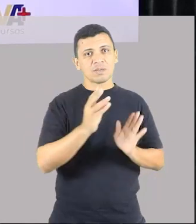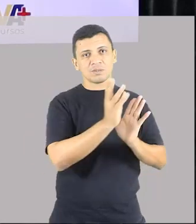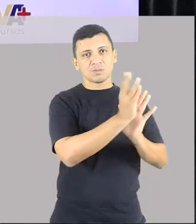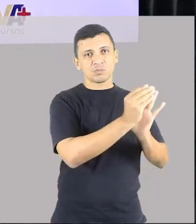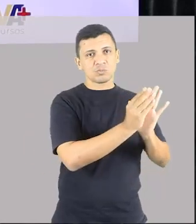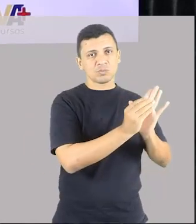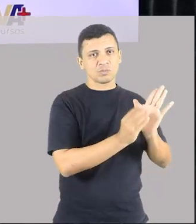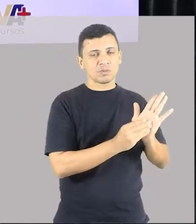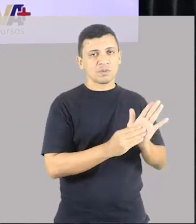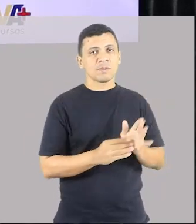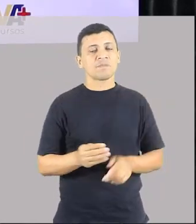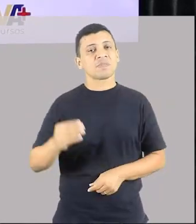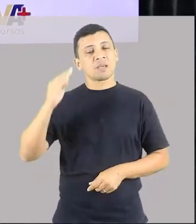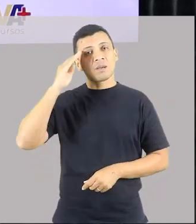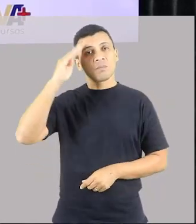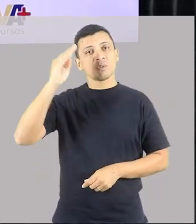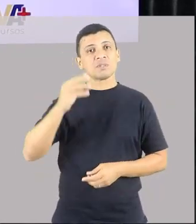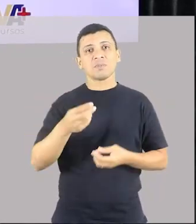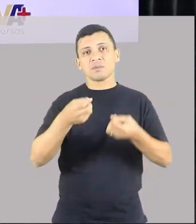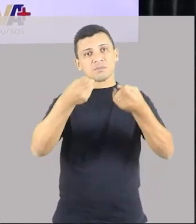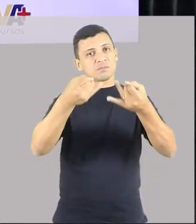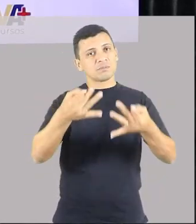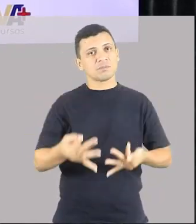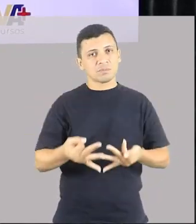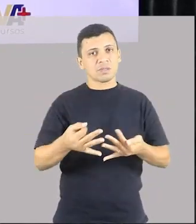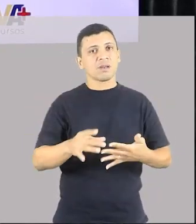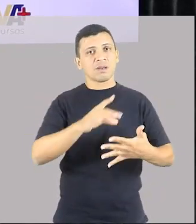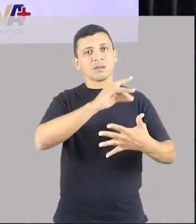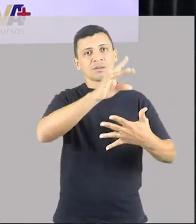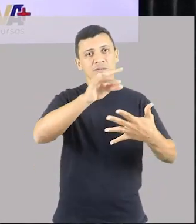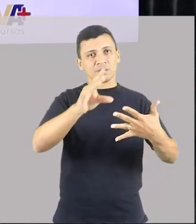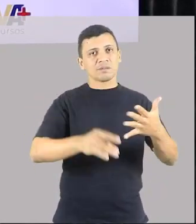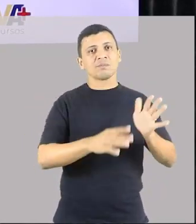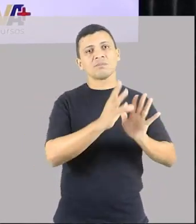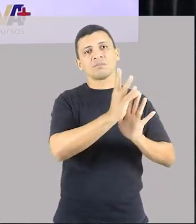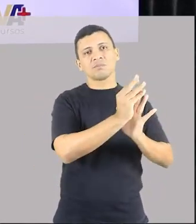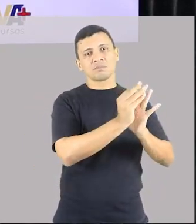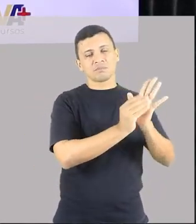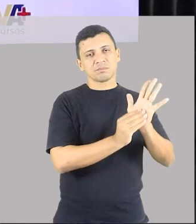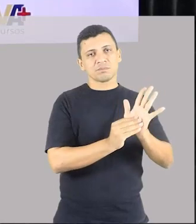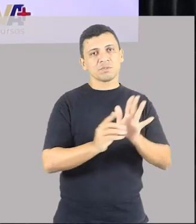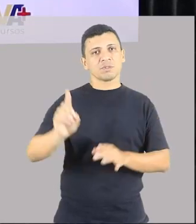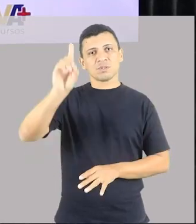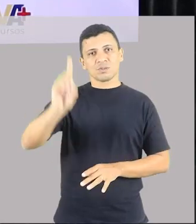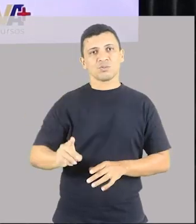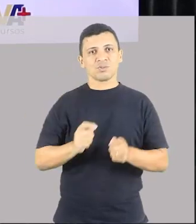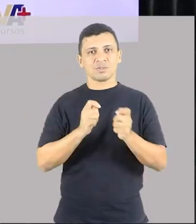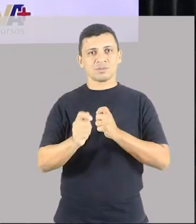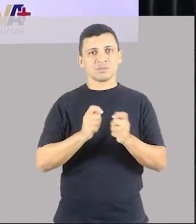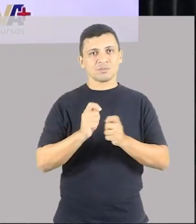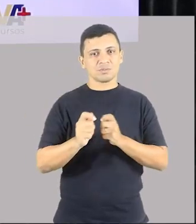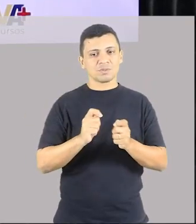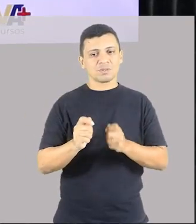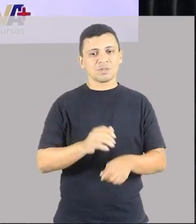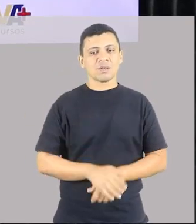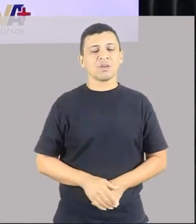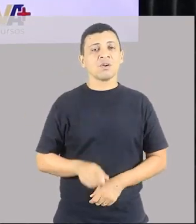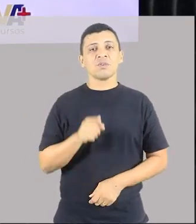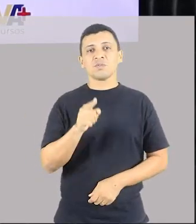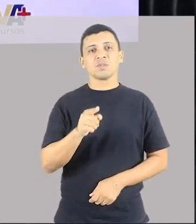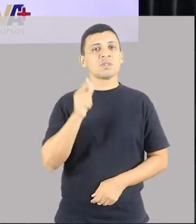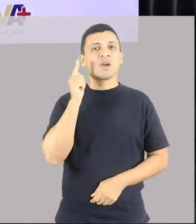as principais abordagens de cada assunto, de cada conteúdo do Direito Administrativo para que você tenha,